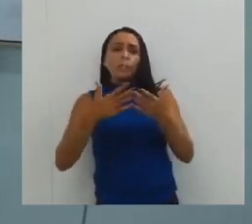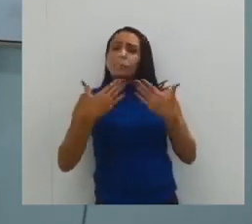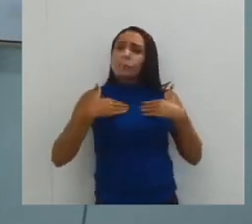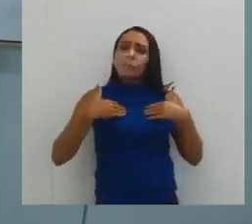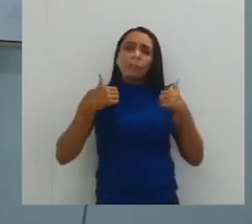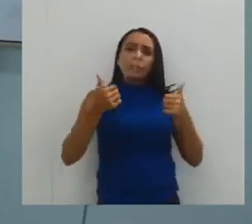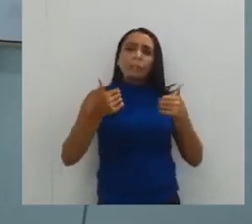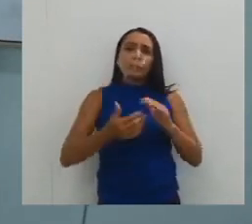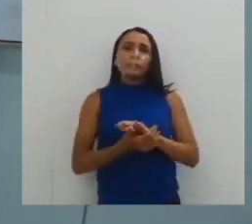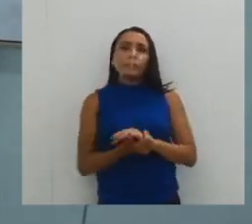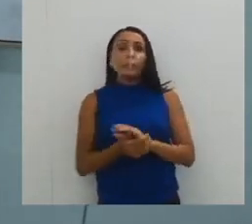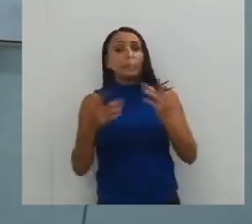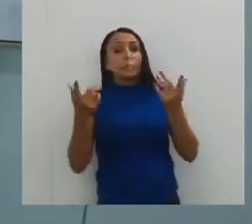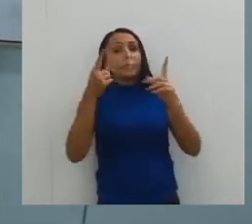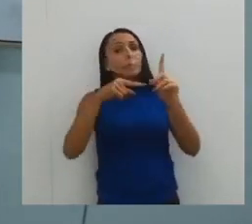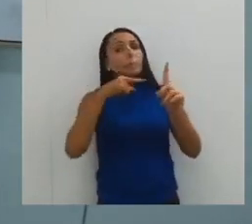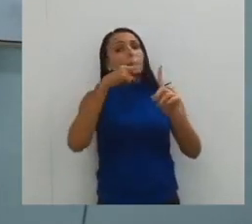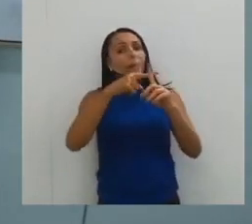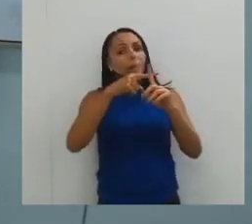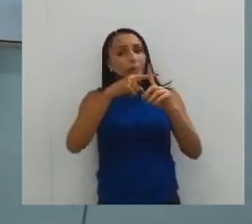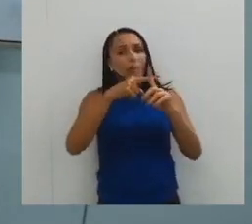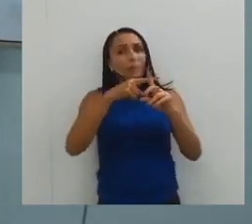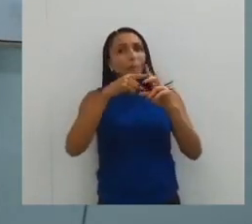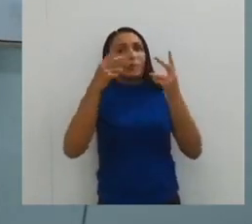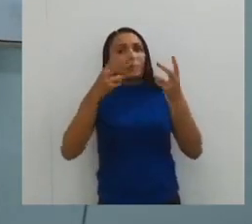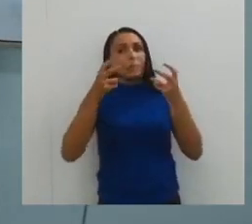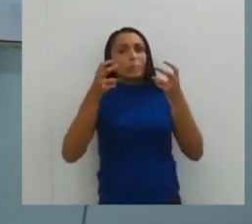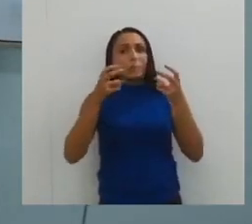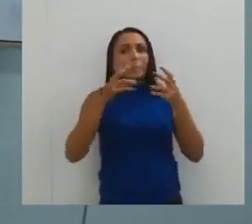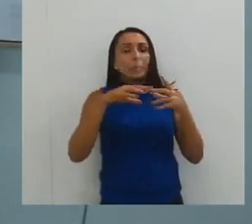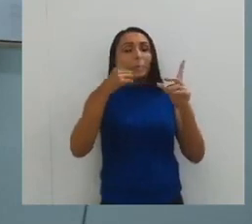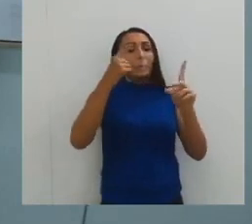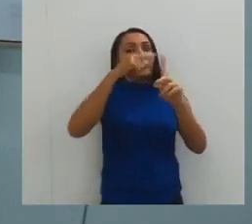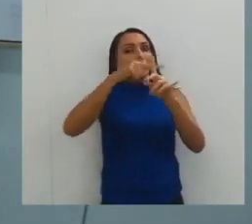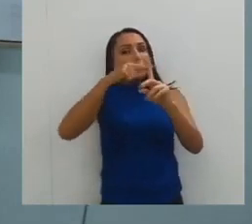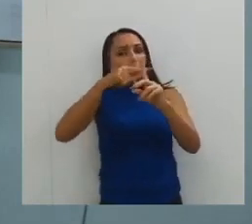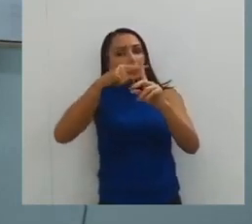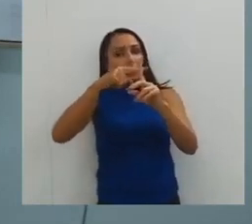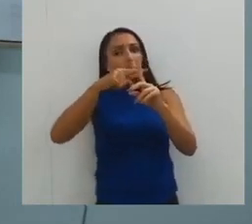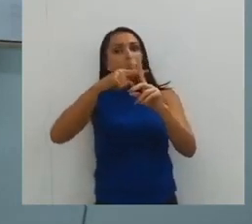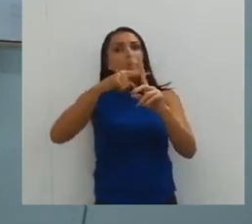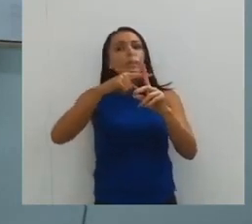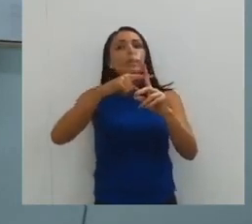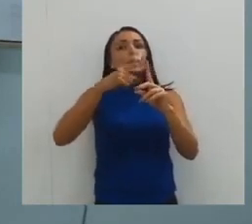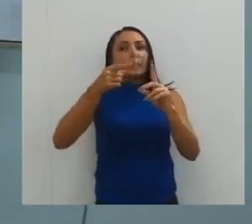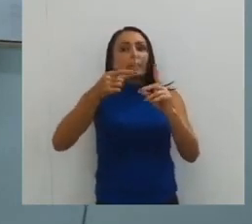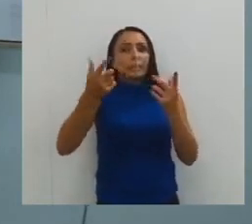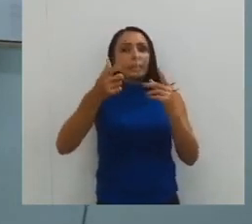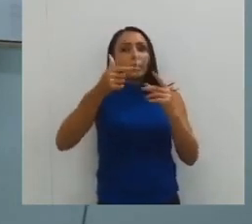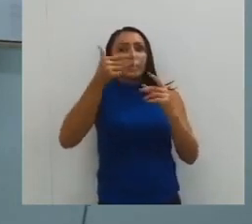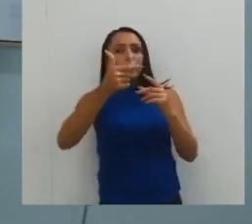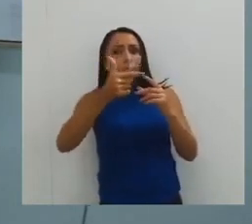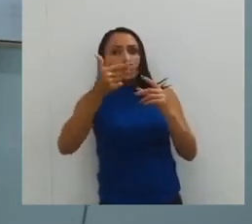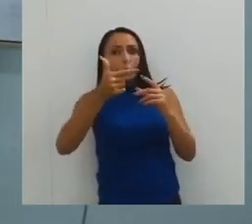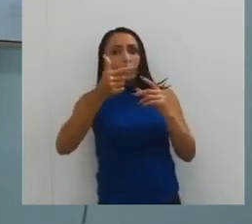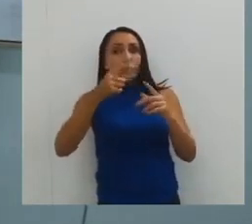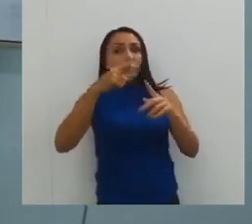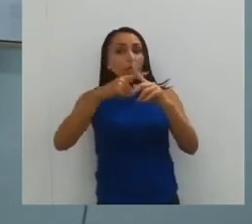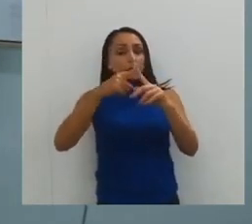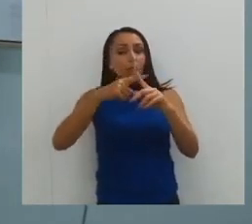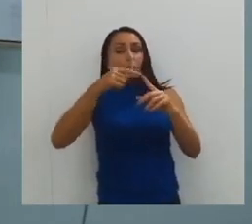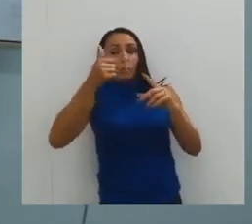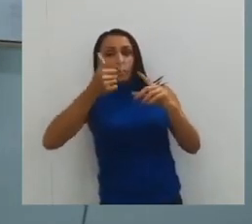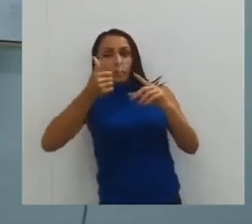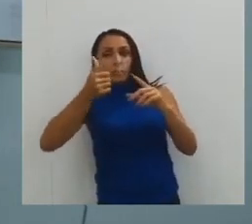Tranquilo. Quando tiver mais, ó, quadrado do primeiro mais o quadrado do segundo mais 2 vezes o primeiro,